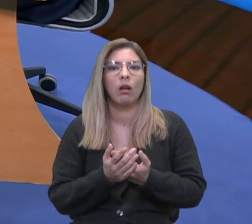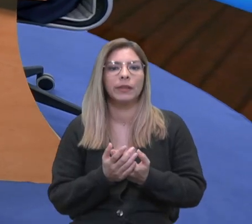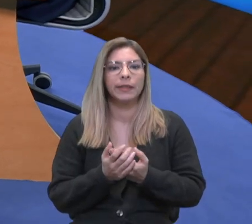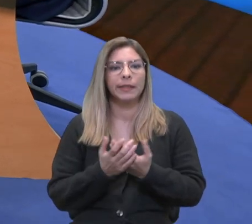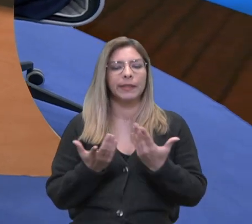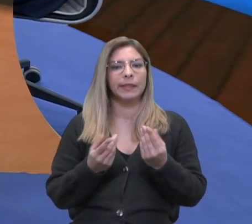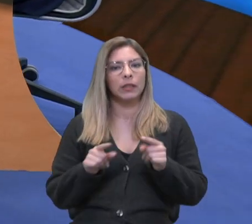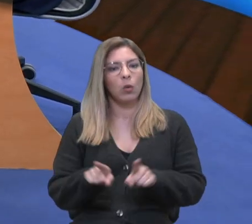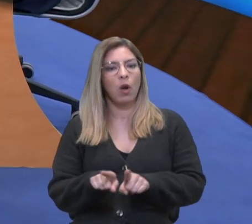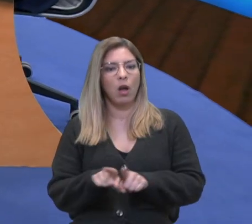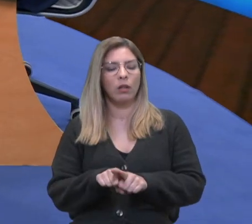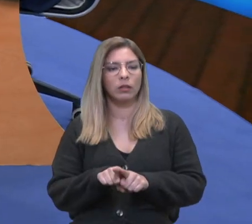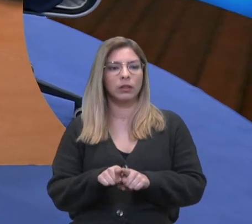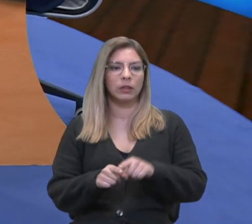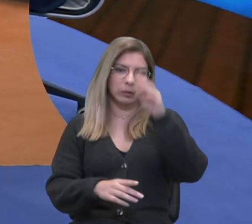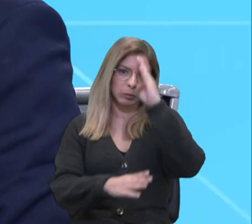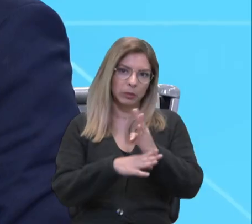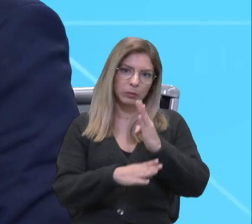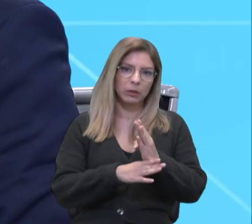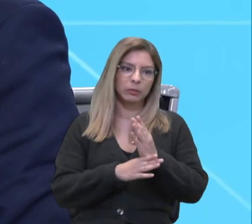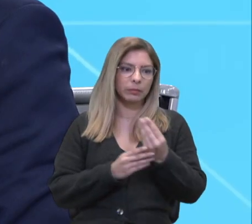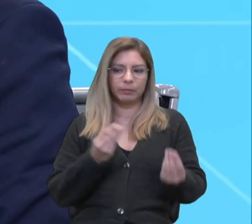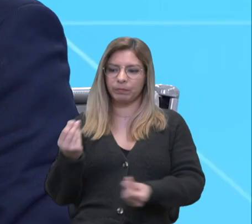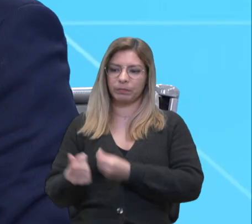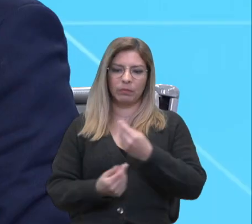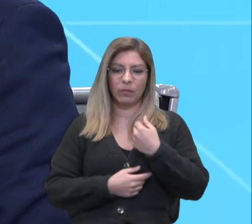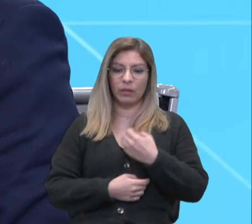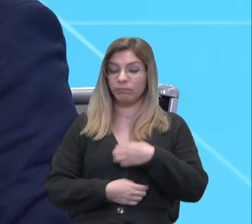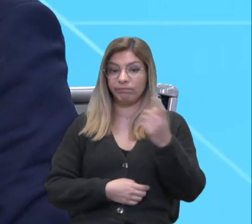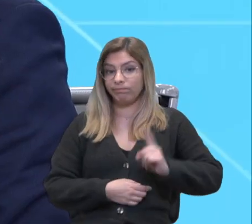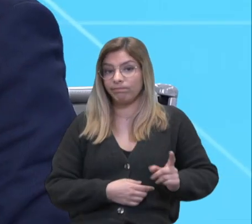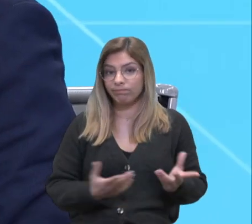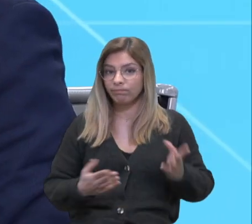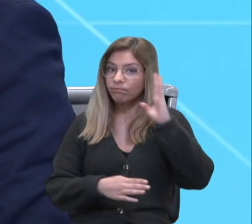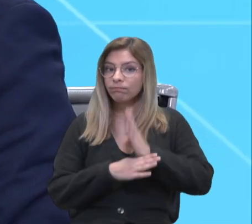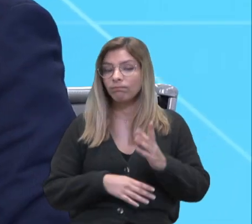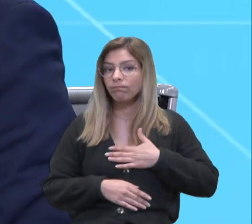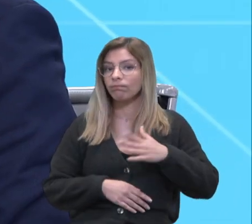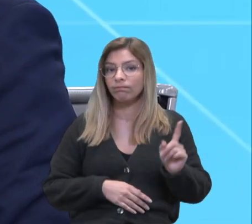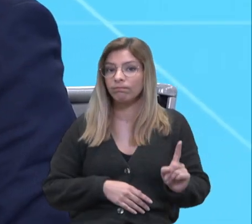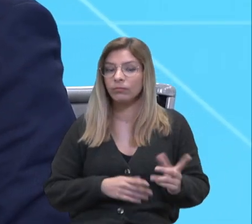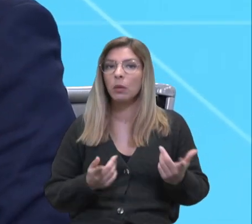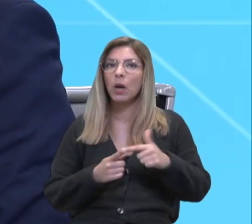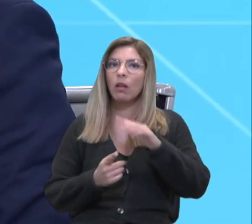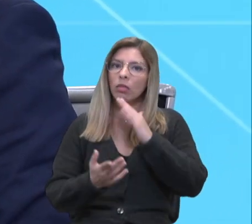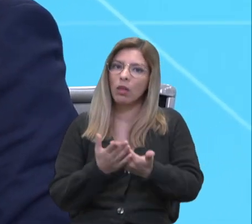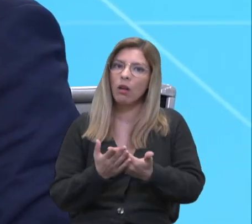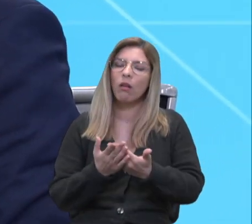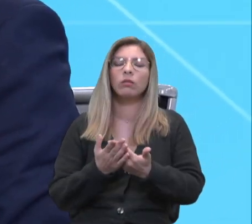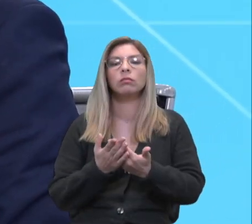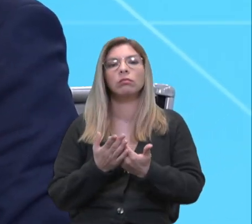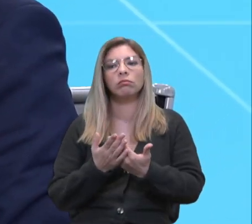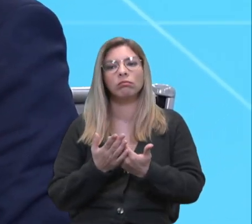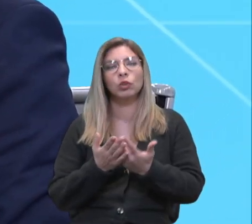uma realidade que não desejamos, não é? Contudo, o que a fé cristã nos oferece, o que Jesus